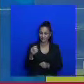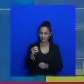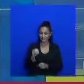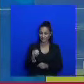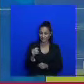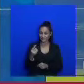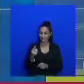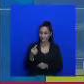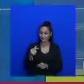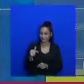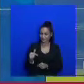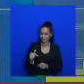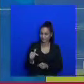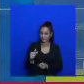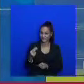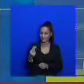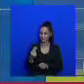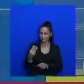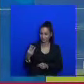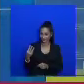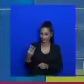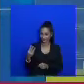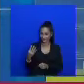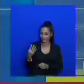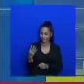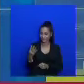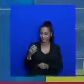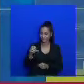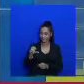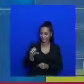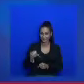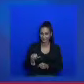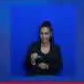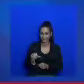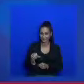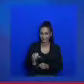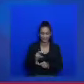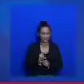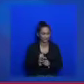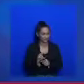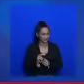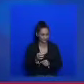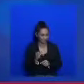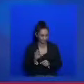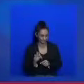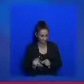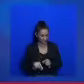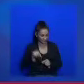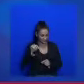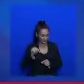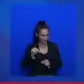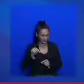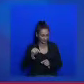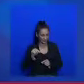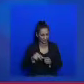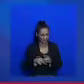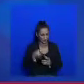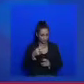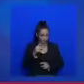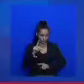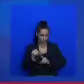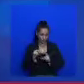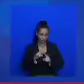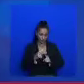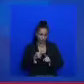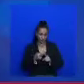20, 17, 23 e 49. As auditoras confirmam os números sorteados no segundo sorteio